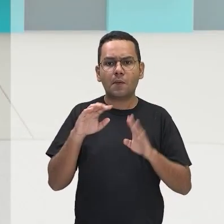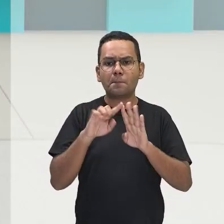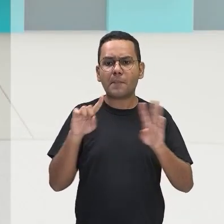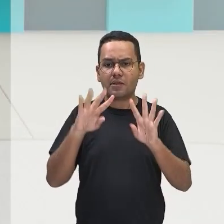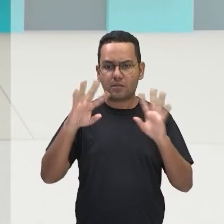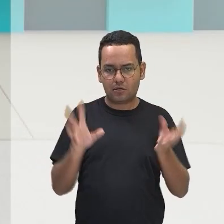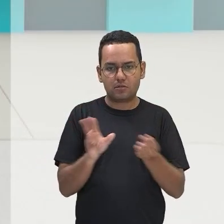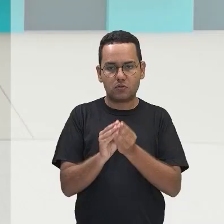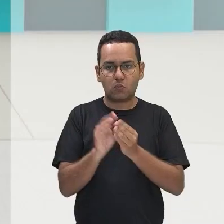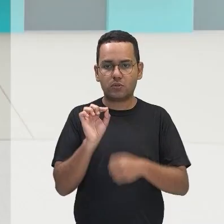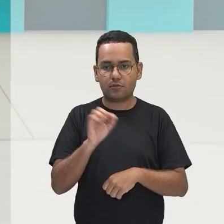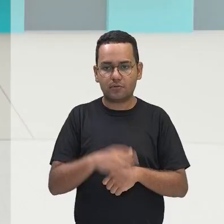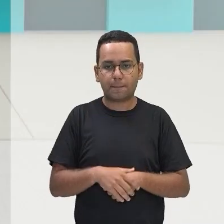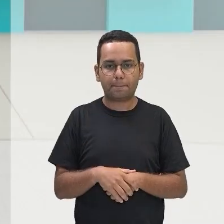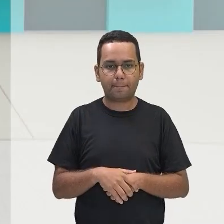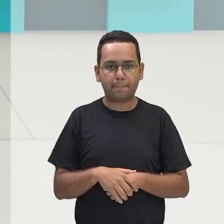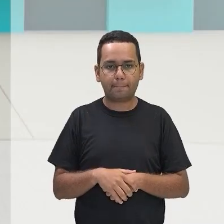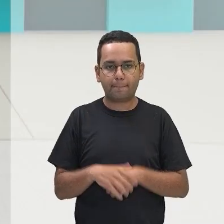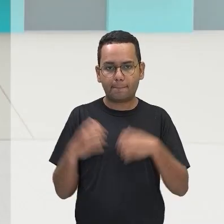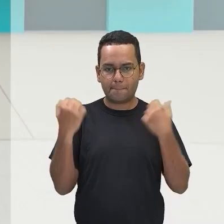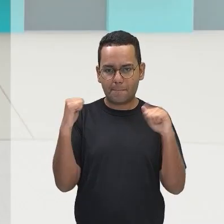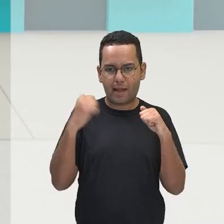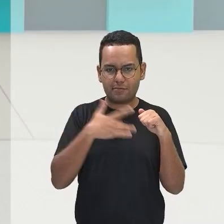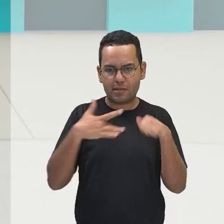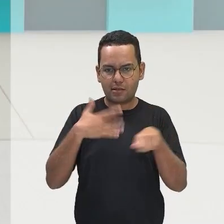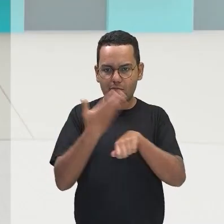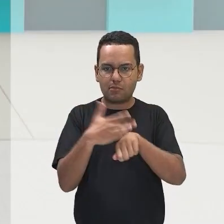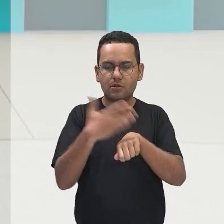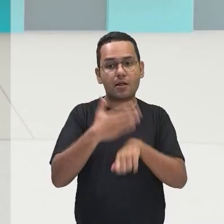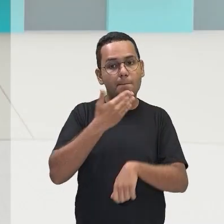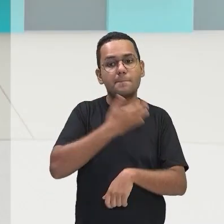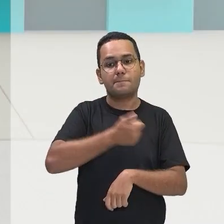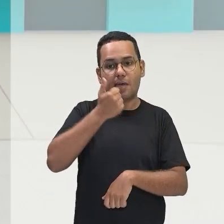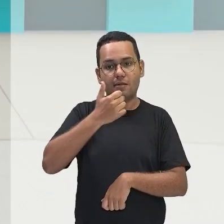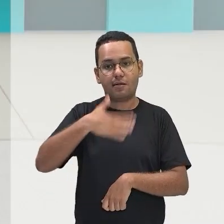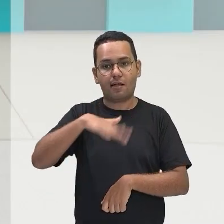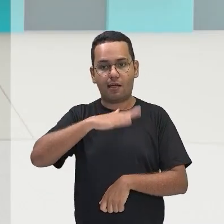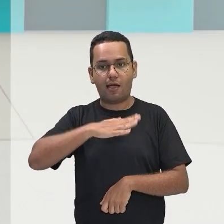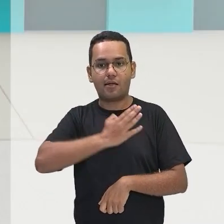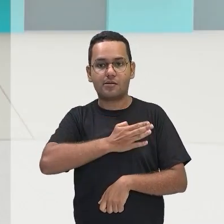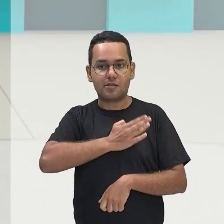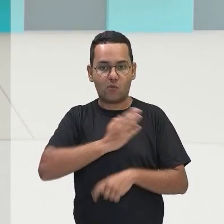vão trazer uma melhor capacidade aí cardíaca, né?